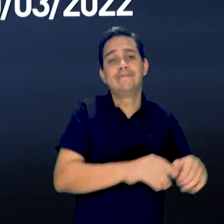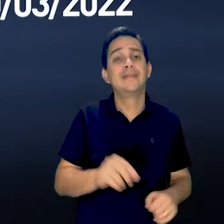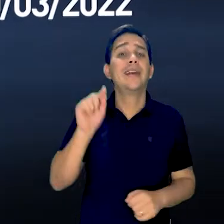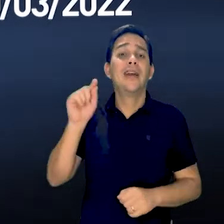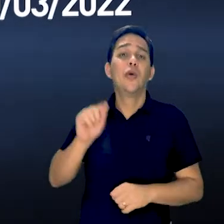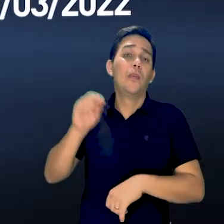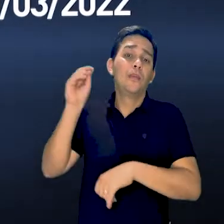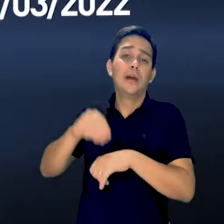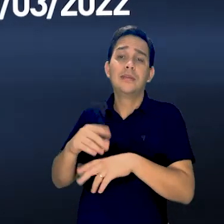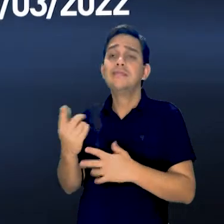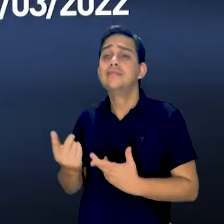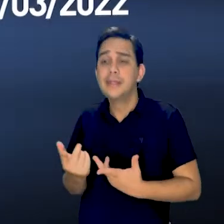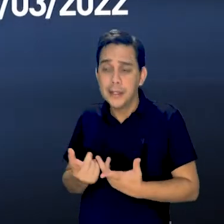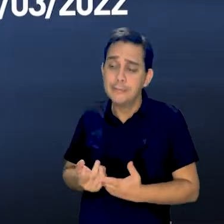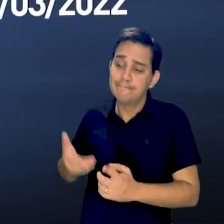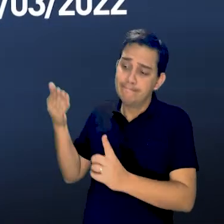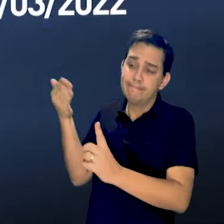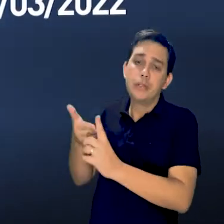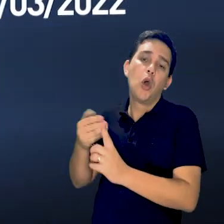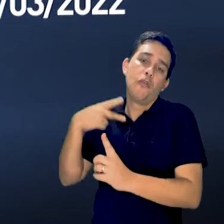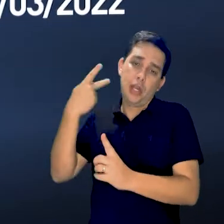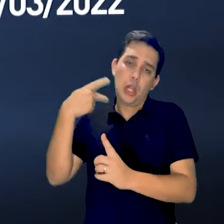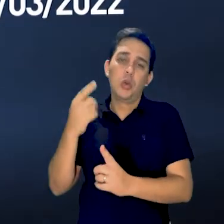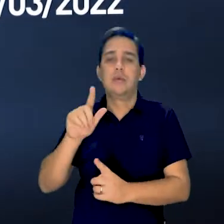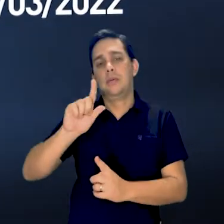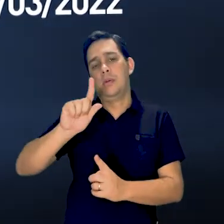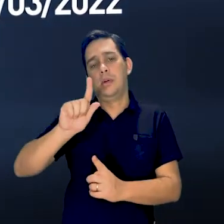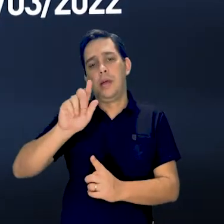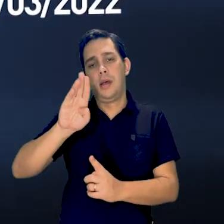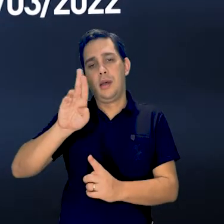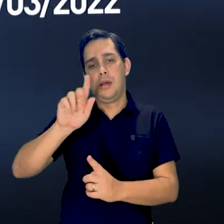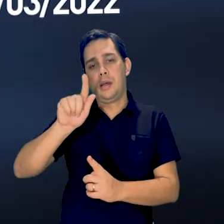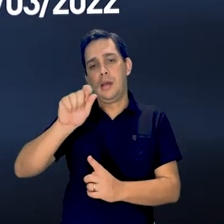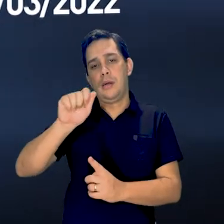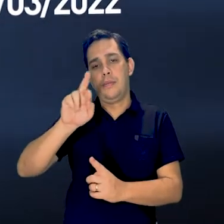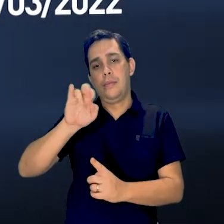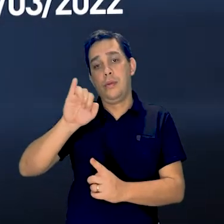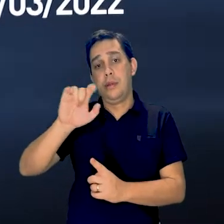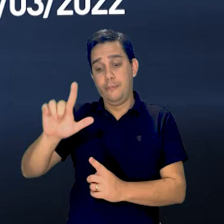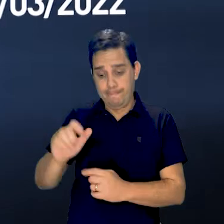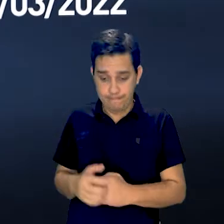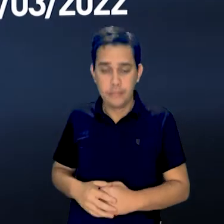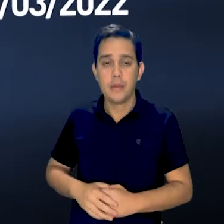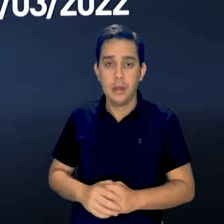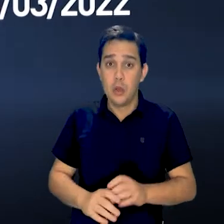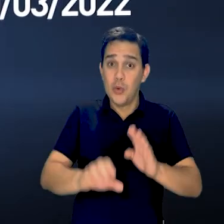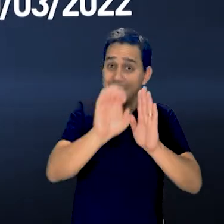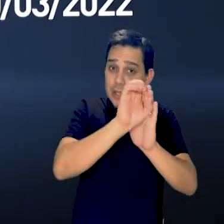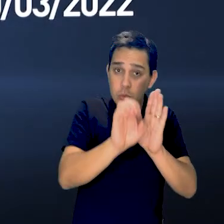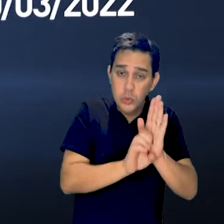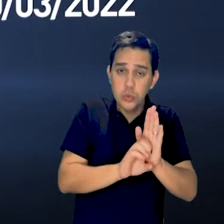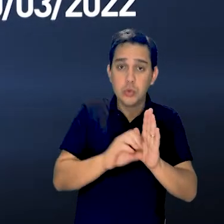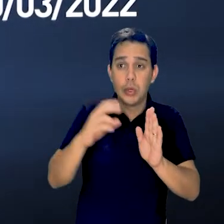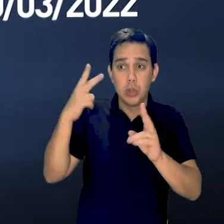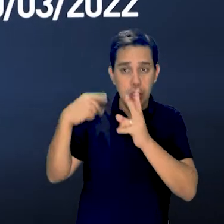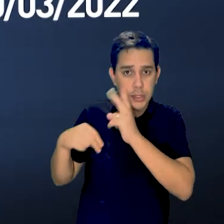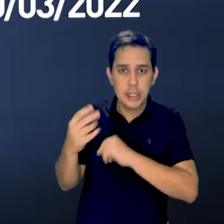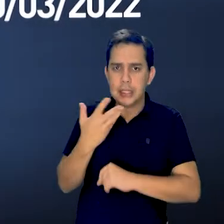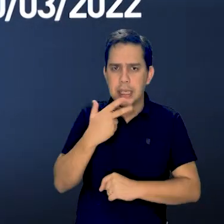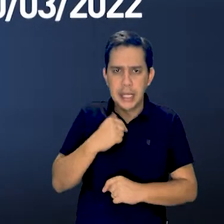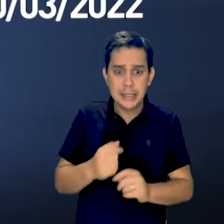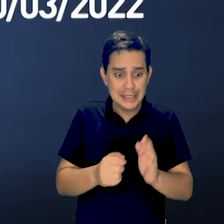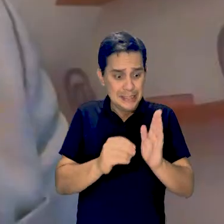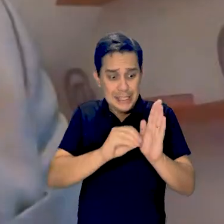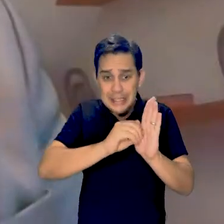vereador Gabriel. Então, o Estatuto da Criança e do Adolescente, ele é muito claro, né, no sentido de que você